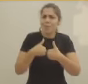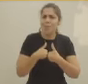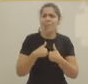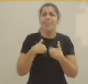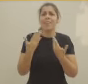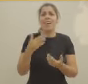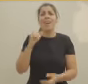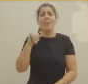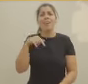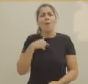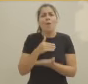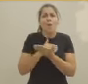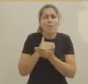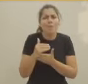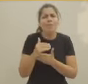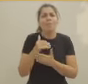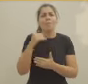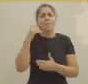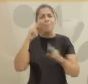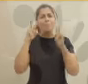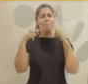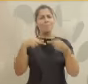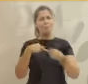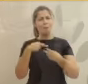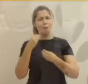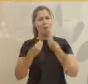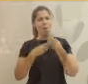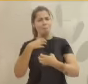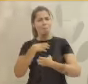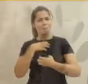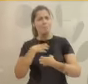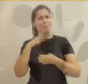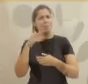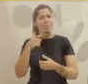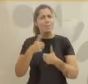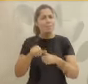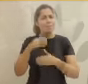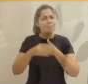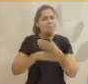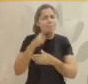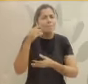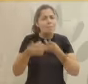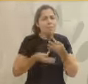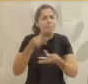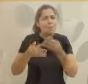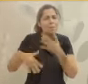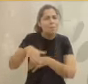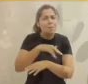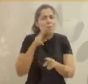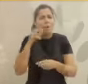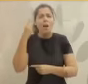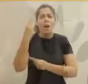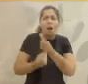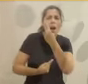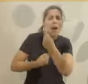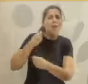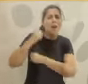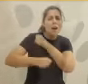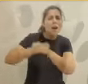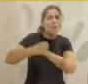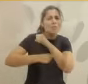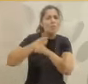Depois de muitos anos que as pessoas começaram a falar sobre o autismo, que aí é que eu fui